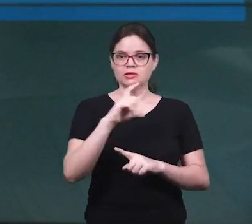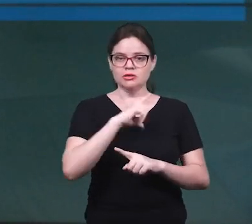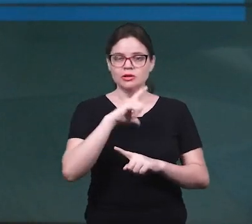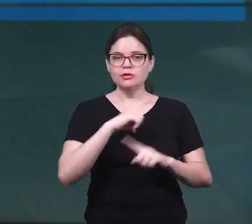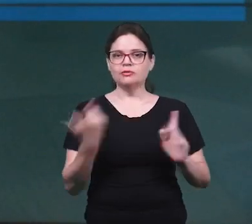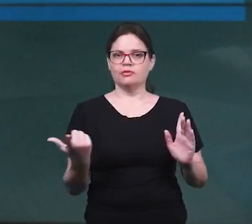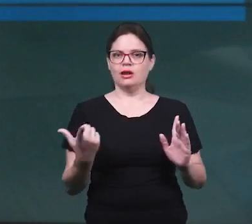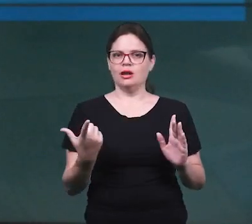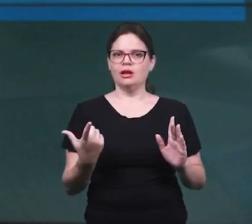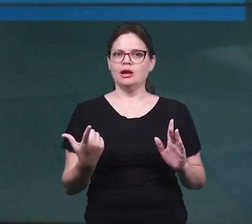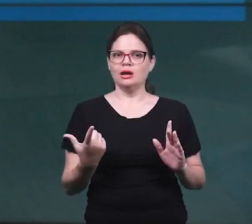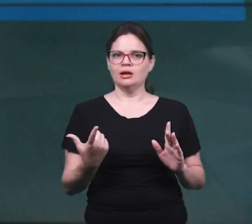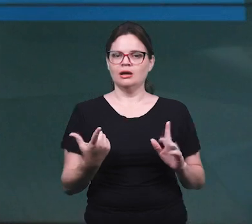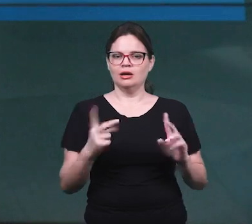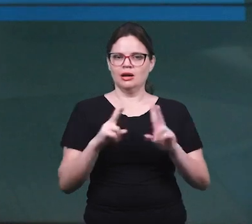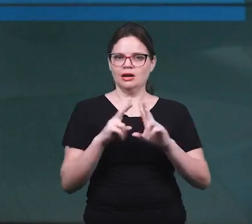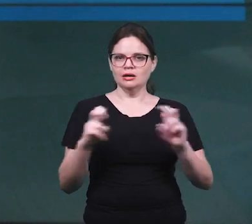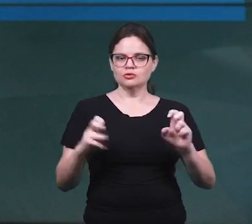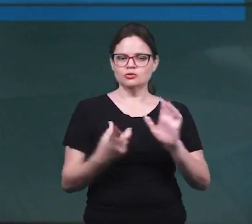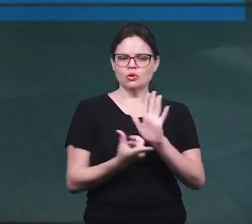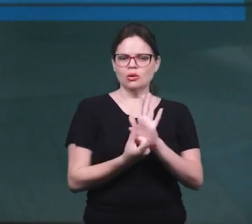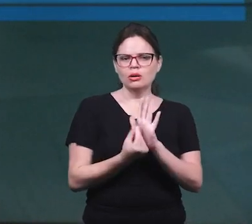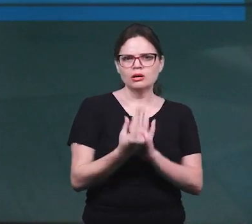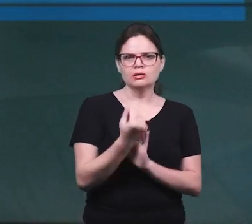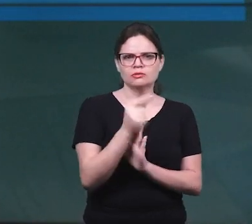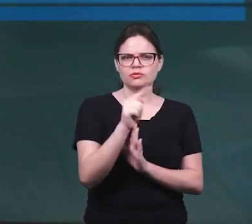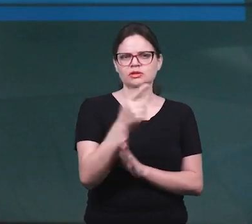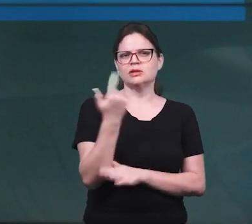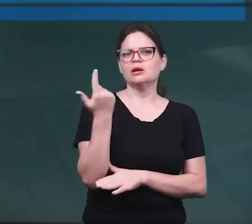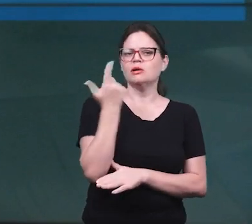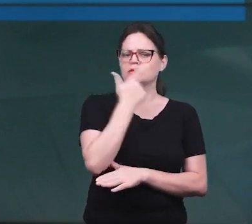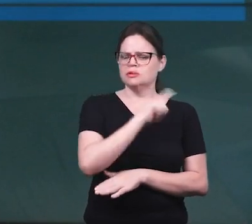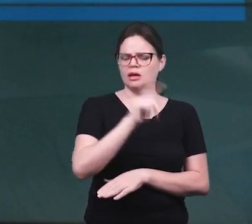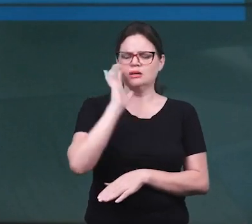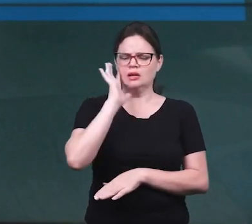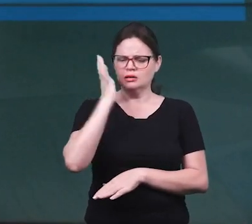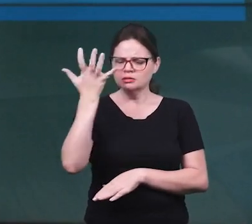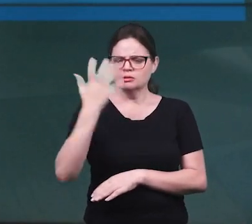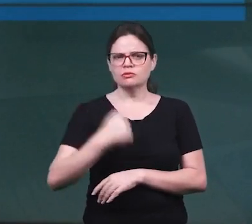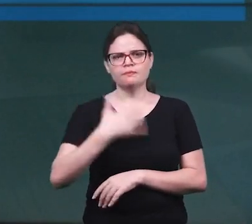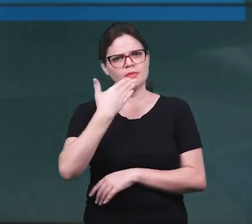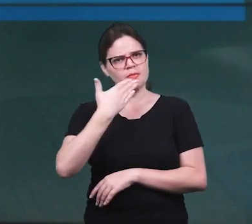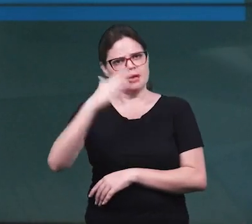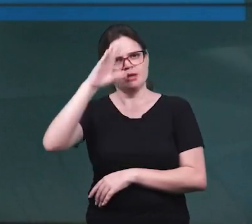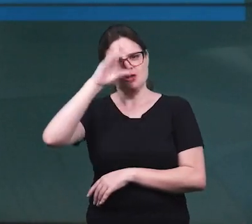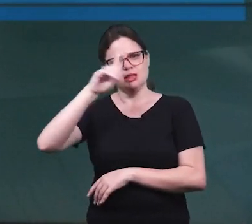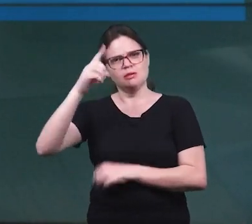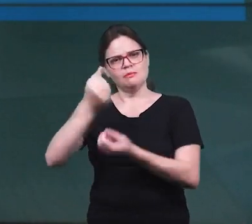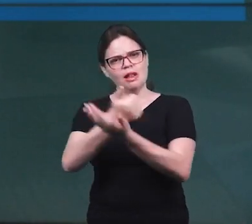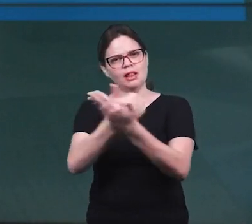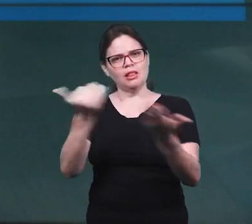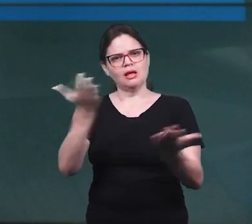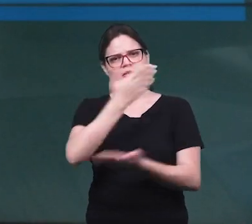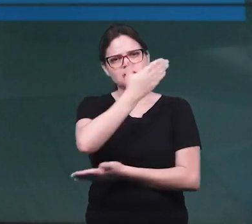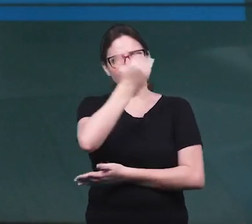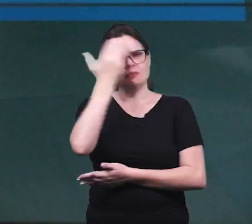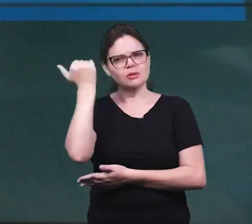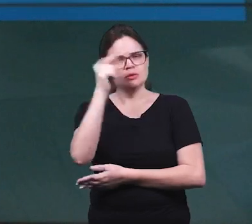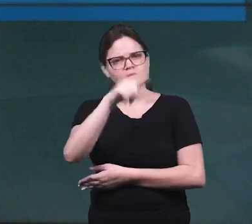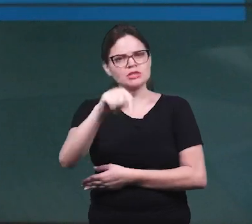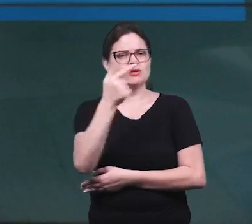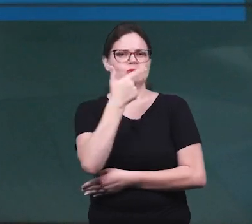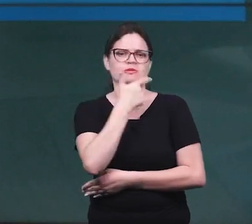a você e você consiga resolver de uma forma